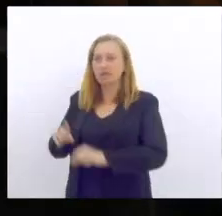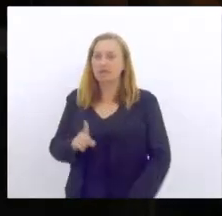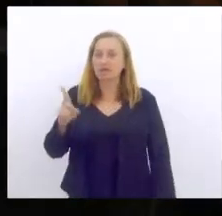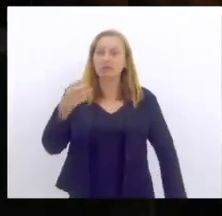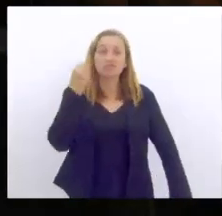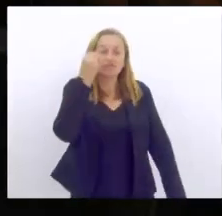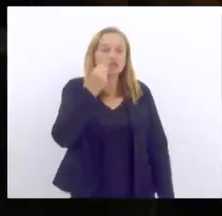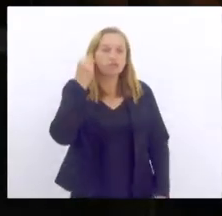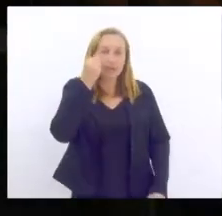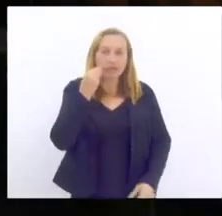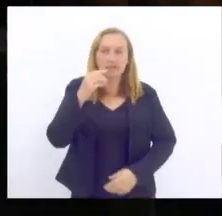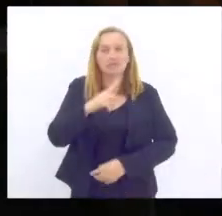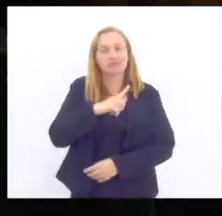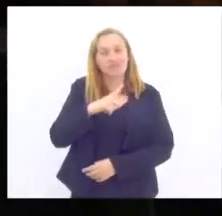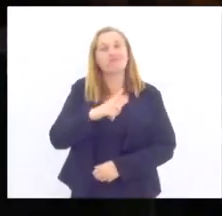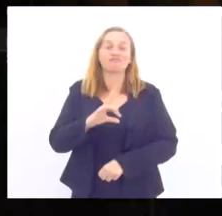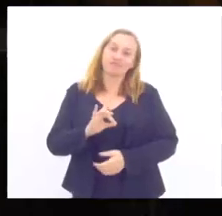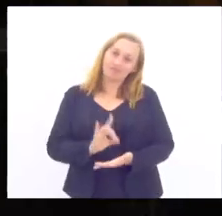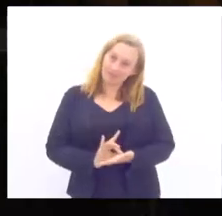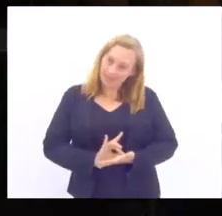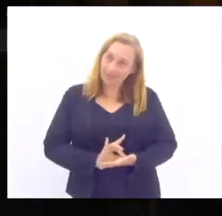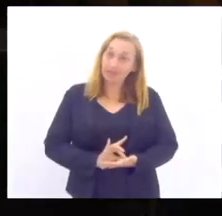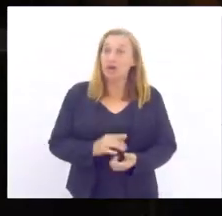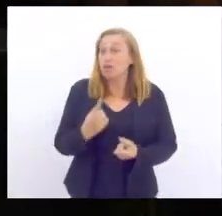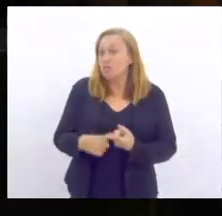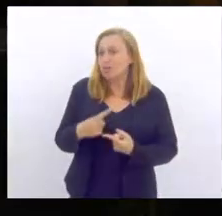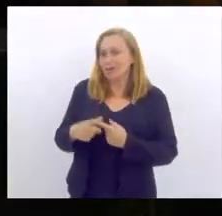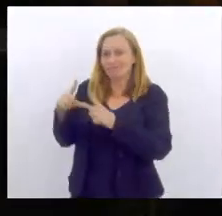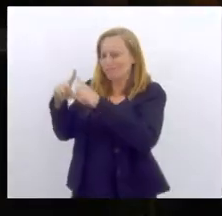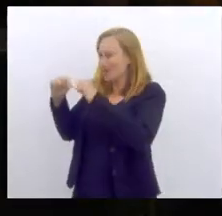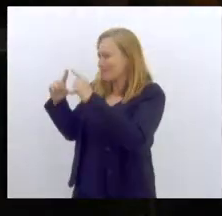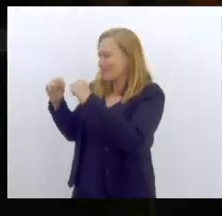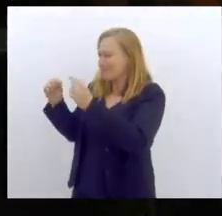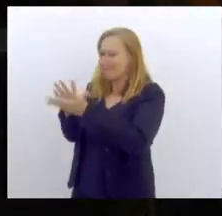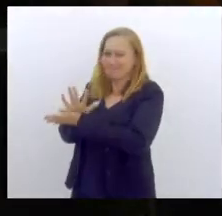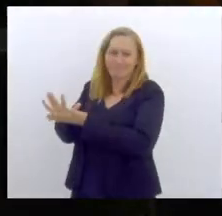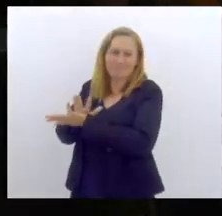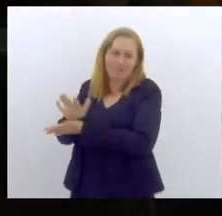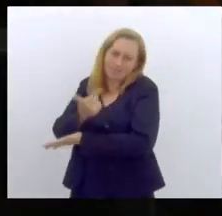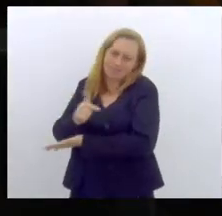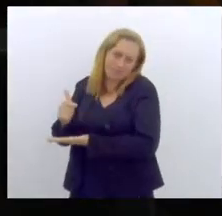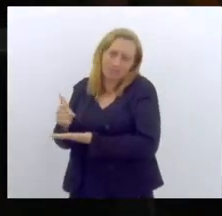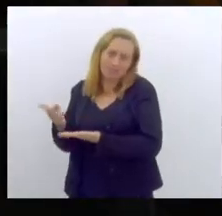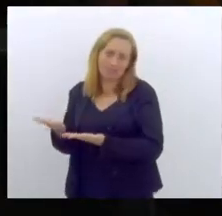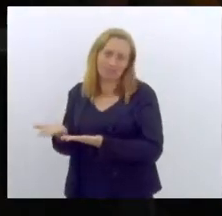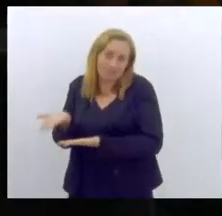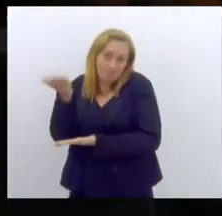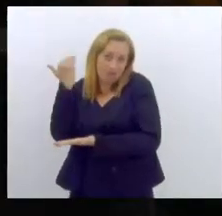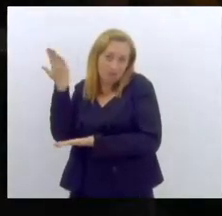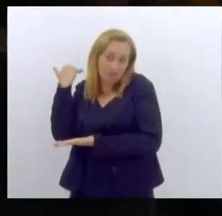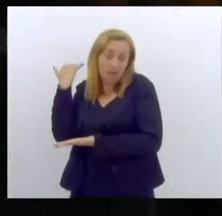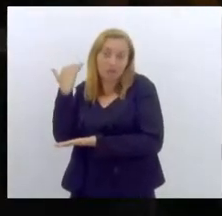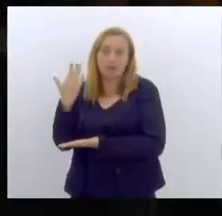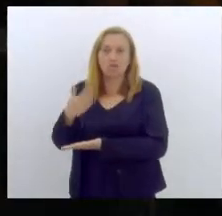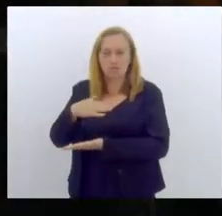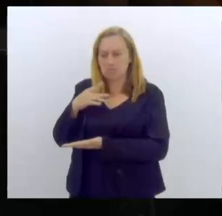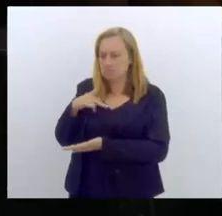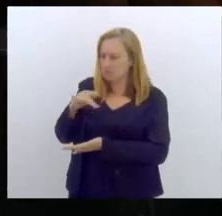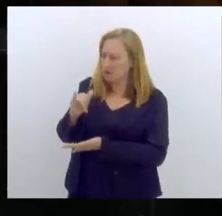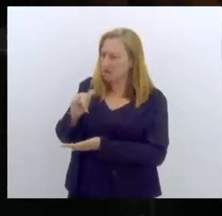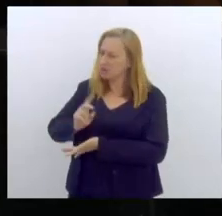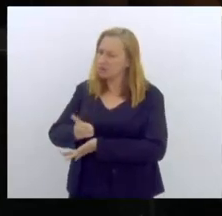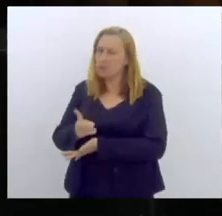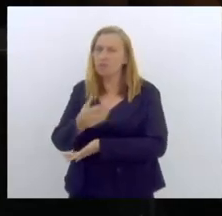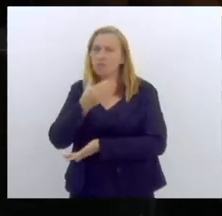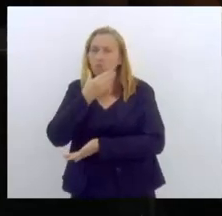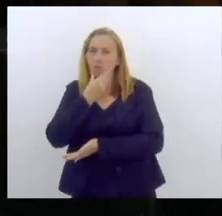Aventura na verdade né porque Brasília não tinha nada naquela época e o meu pai sempre foi um homem assim